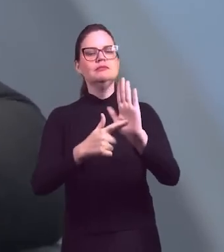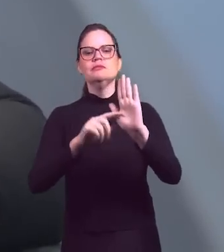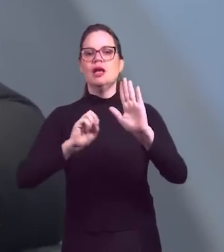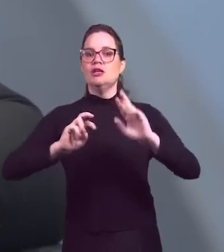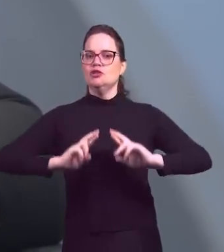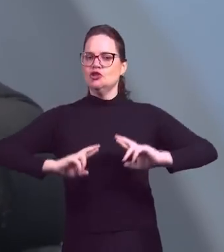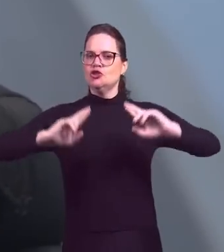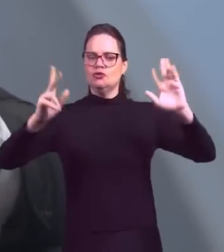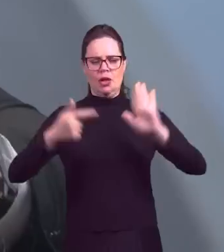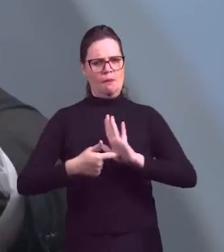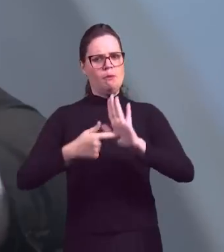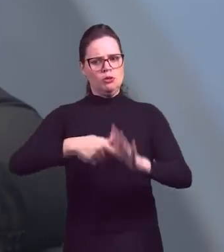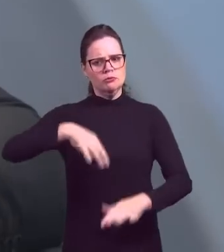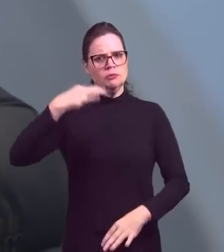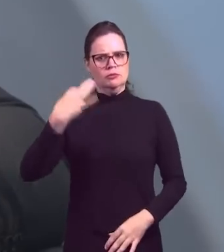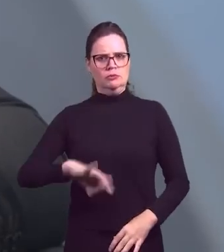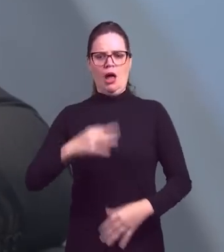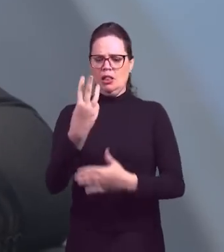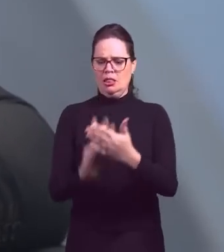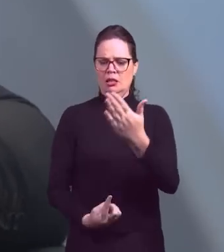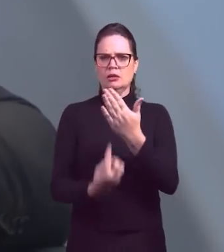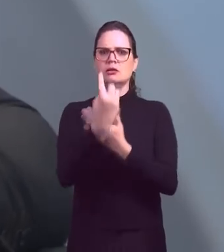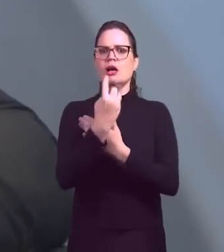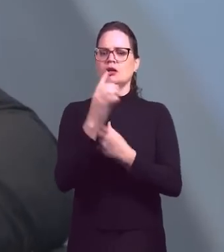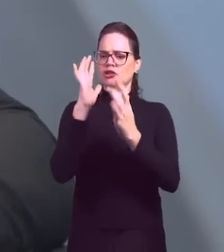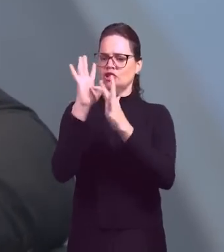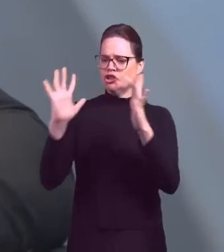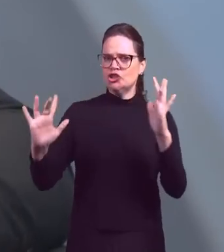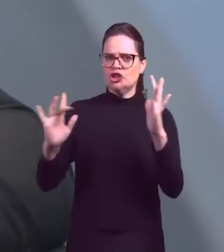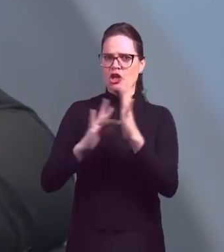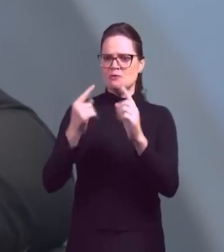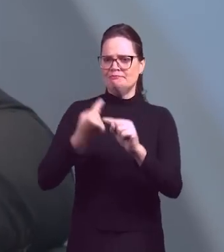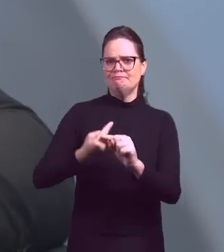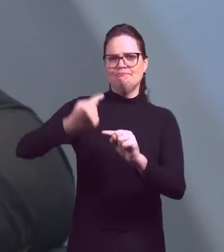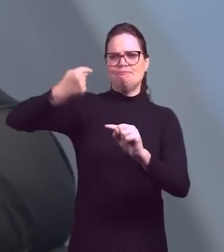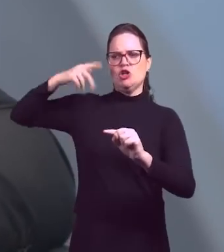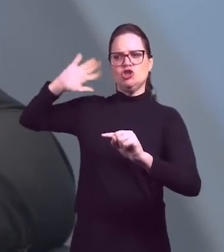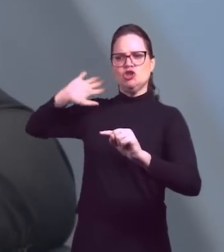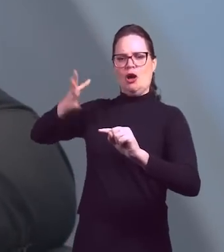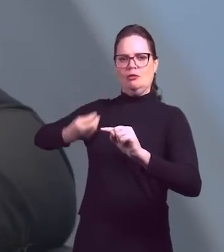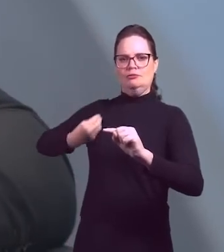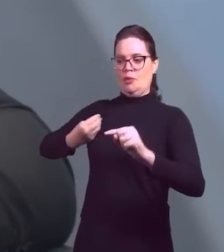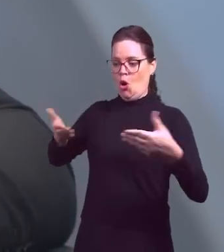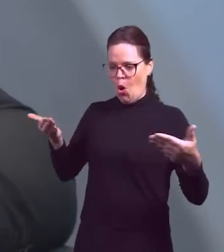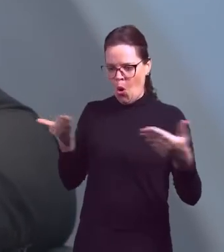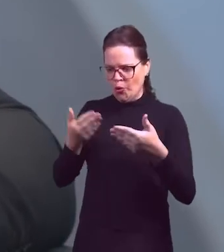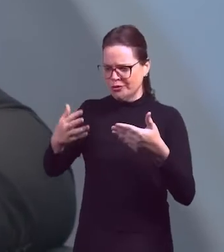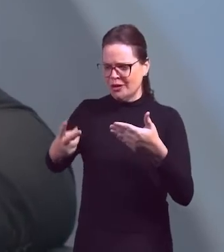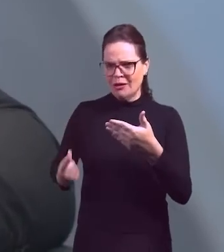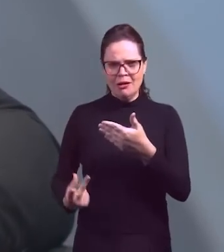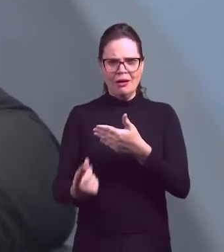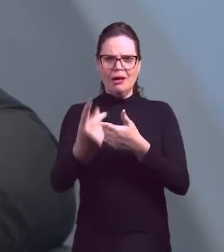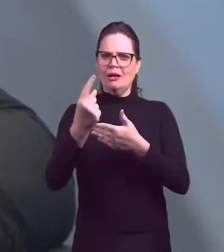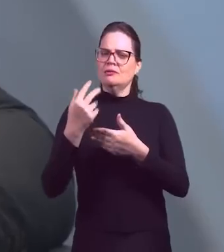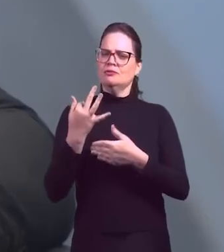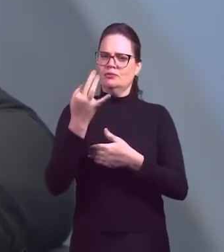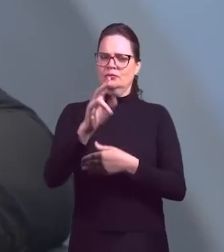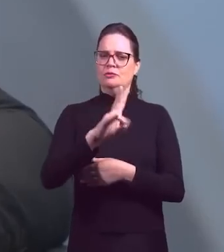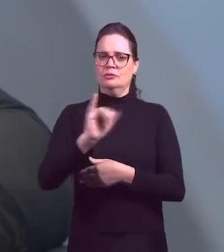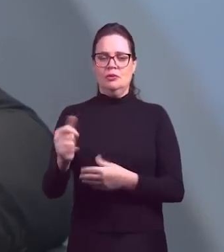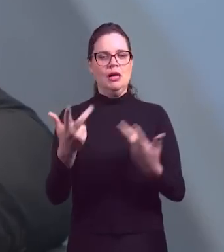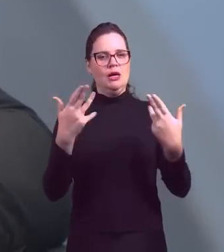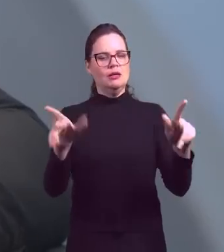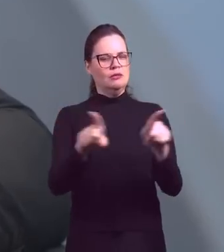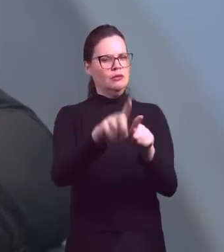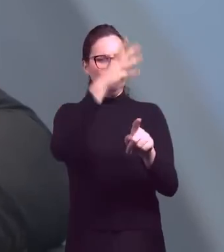Senhor nos ensina o contrário. Jesus, ele é o que era, o que é e o que há de vir.